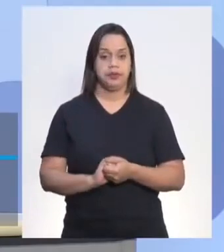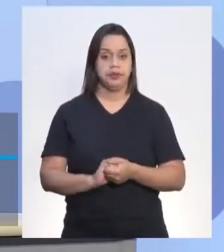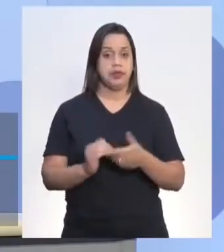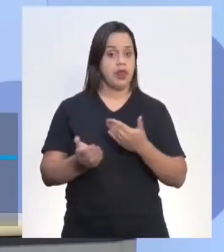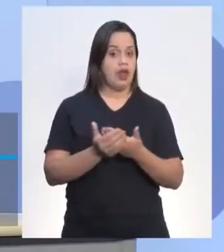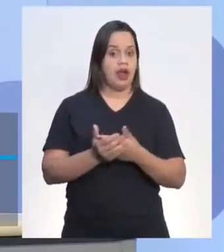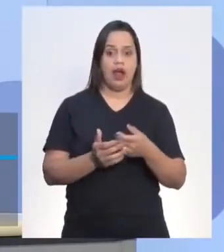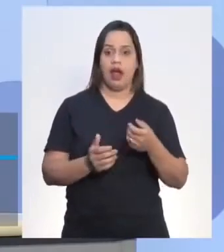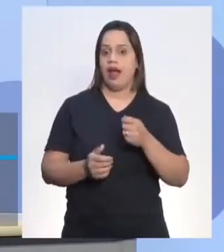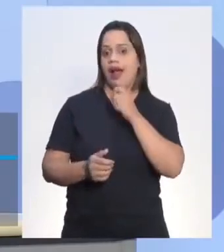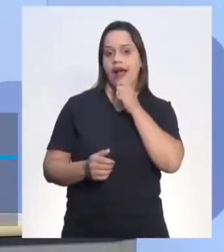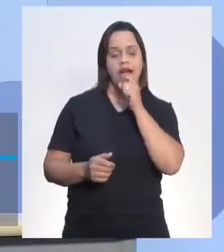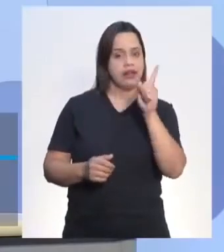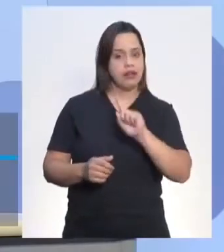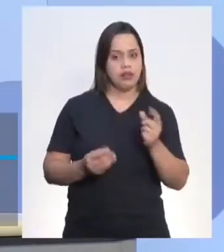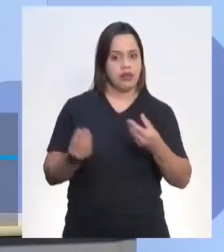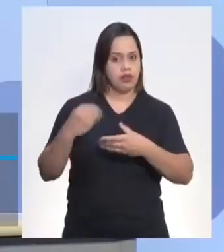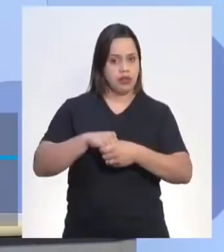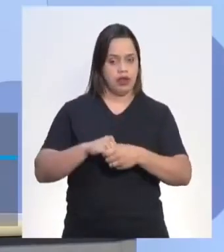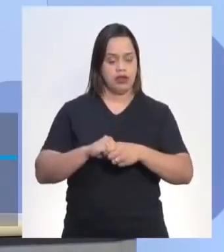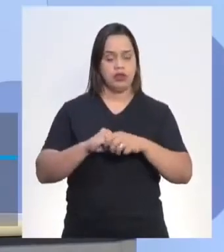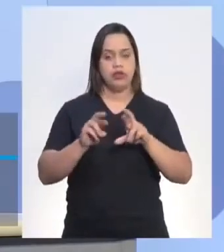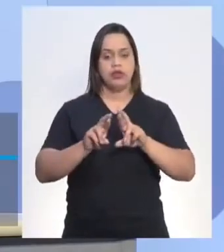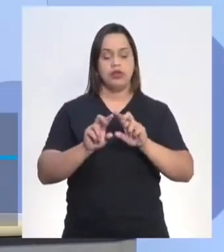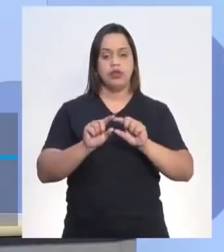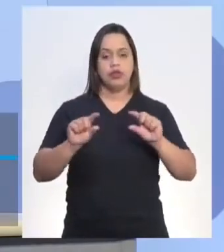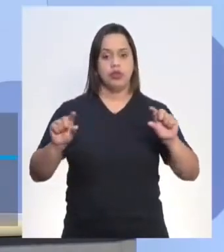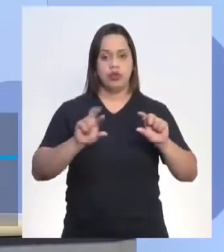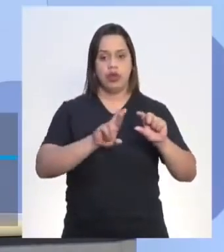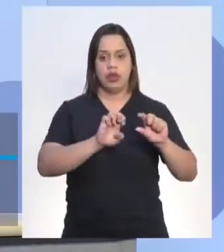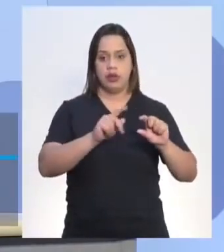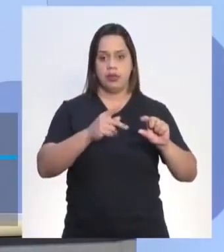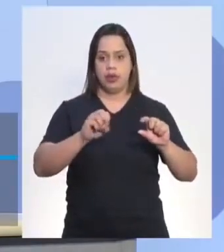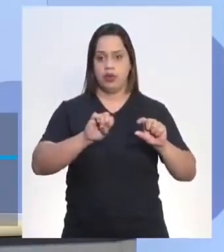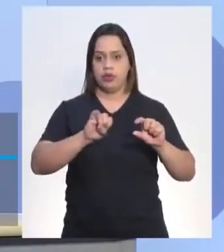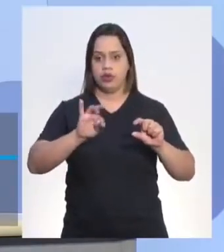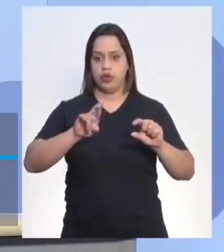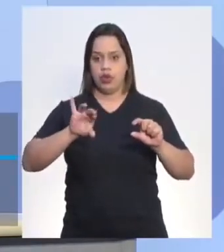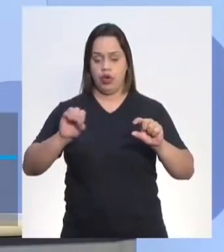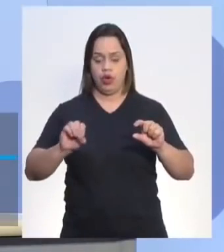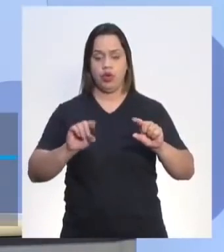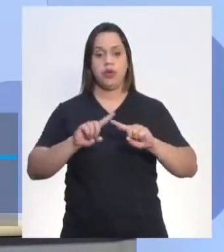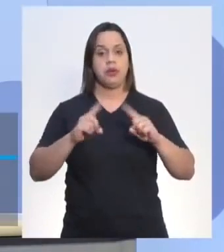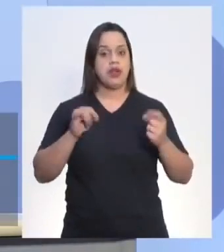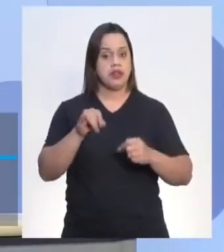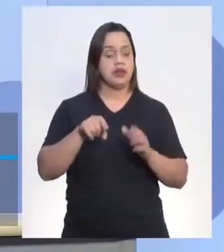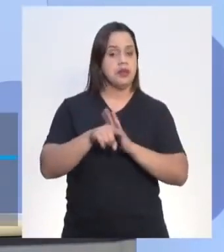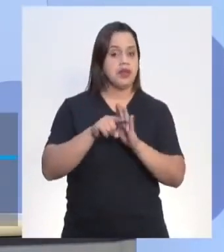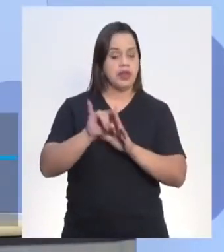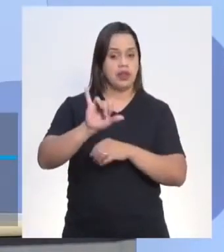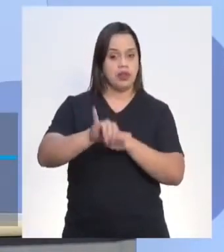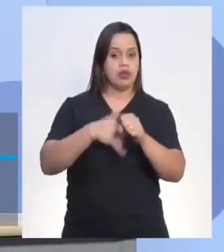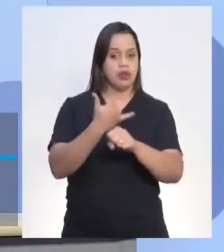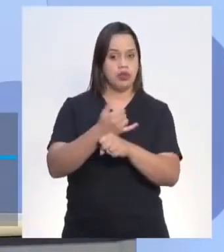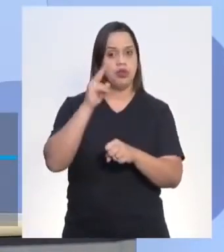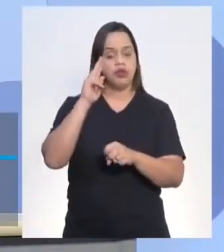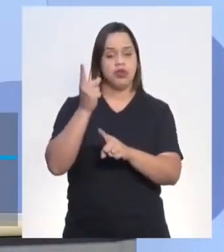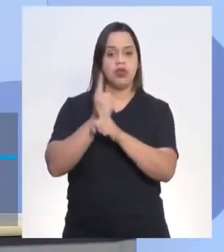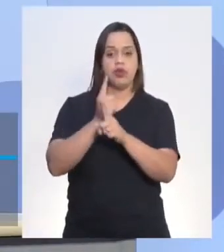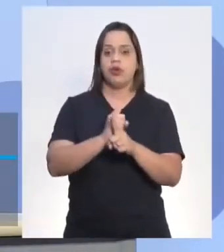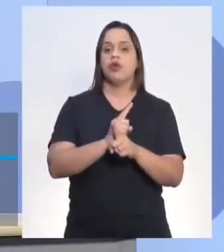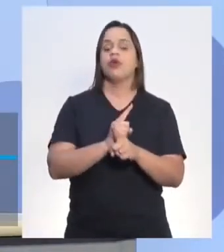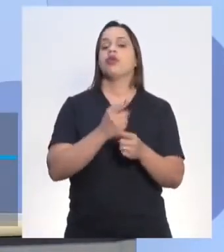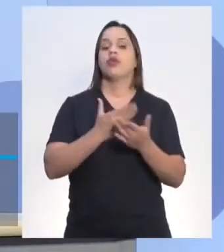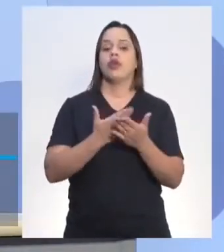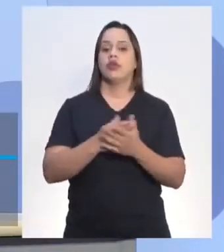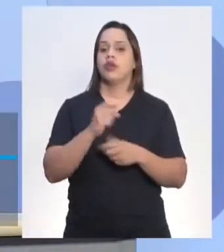aulas ainda não estão no repositório, mas se os professores pesquisarem lá no YouTube, vão encontrar as aulas